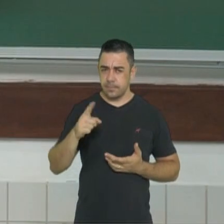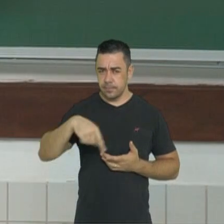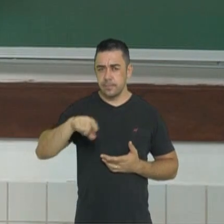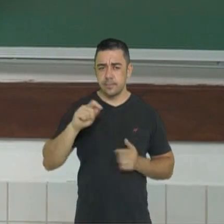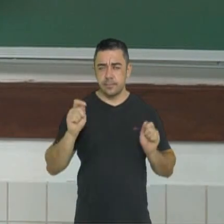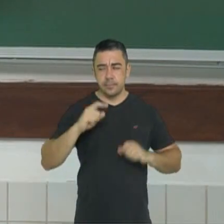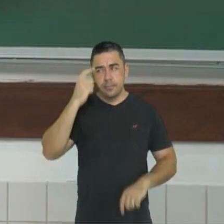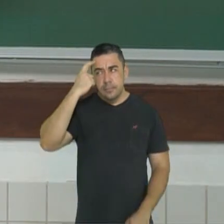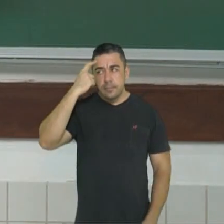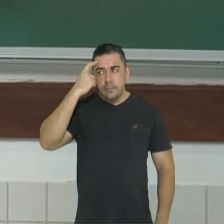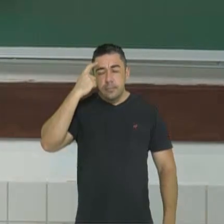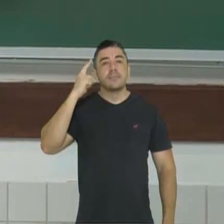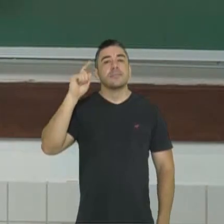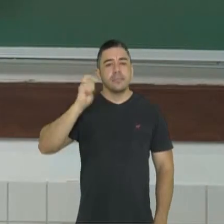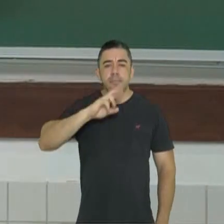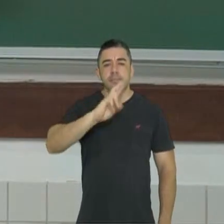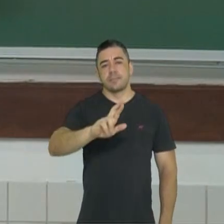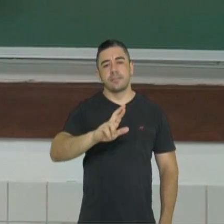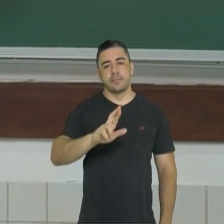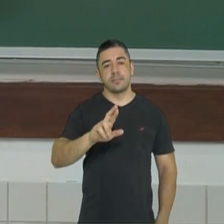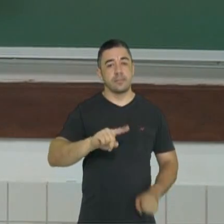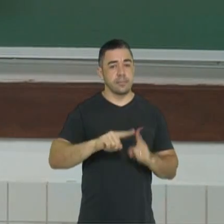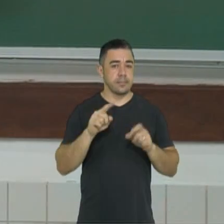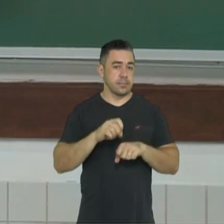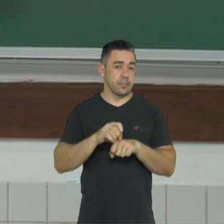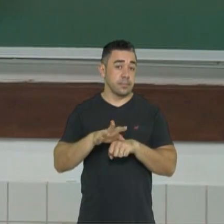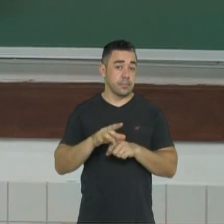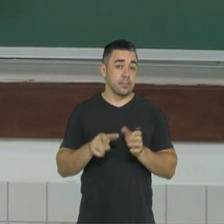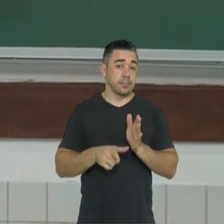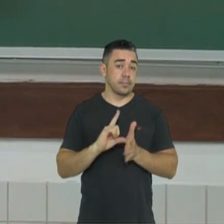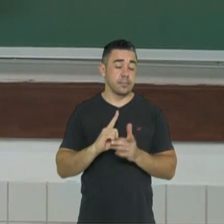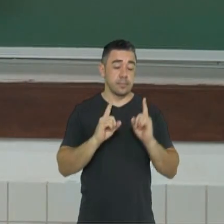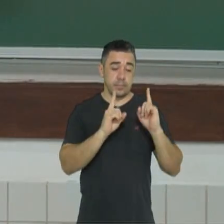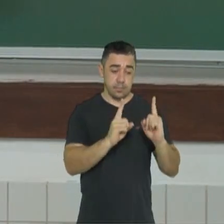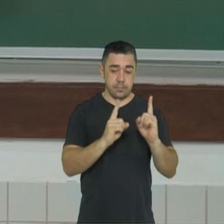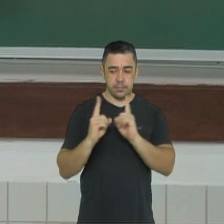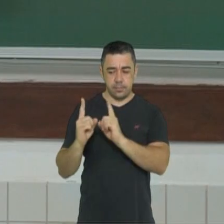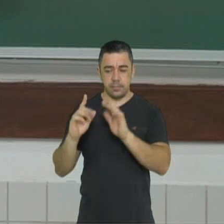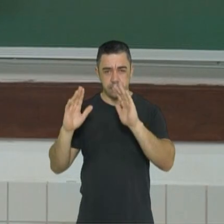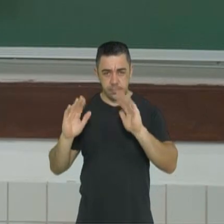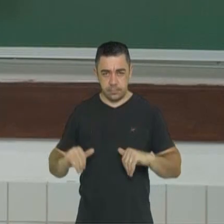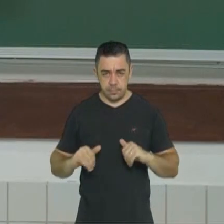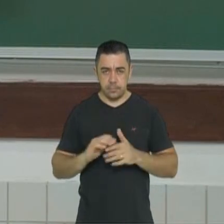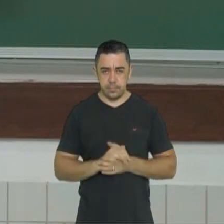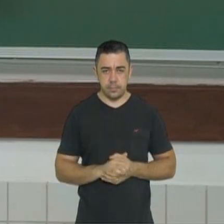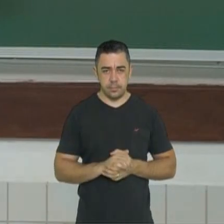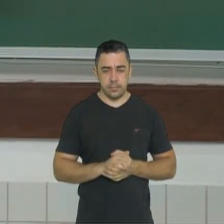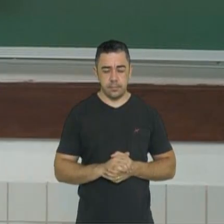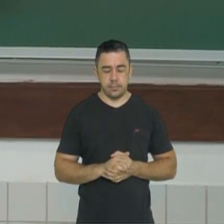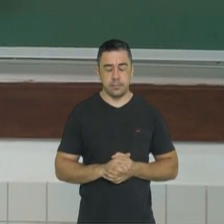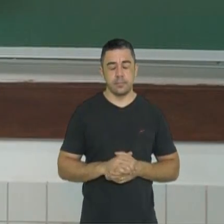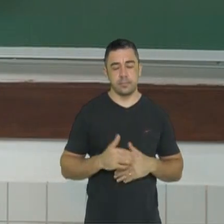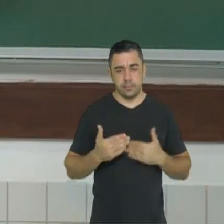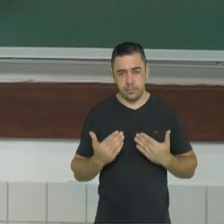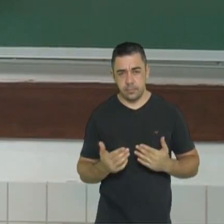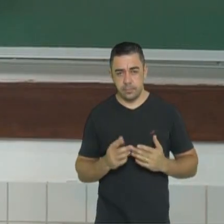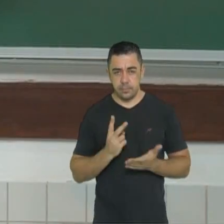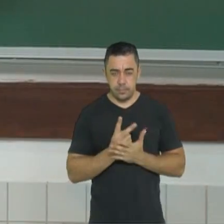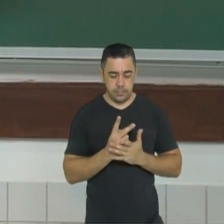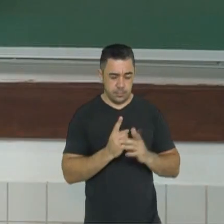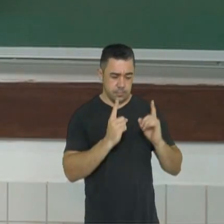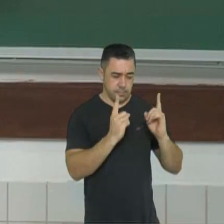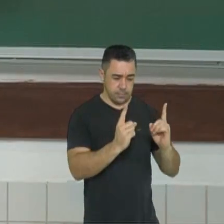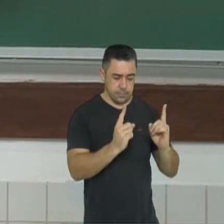fazer down para resolver Man oi gente mas a dica é tirar o módulo de forma correta então módulos